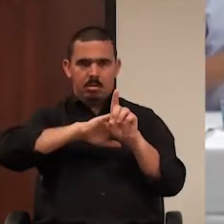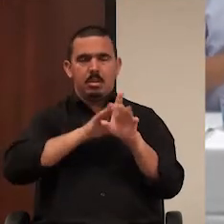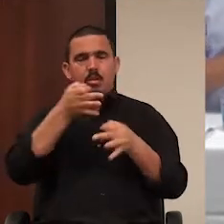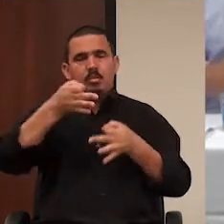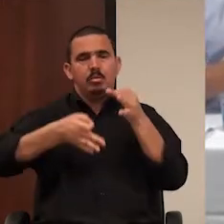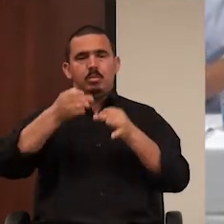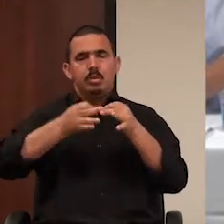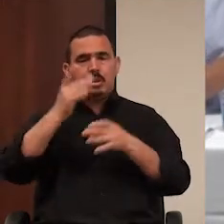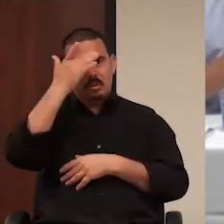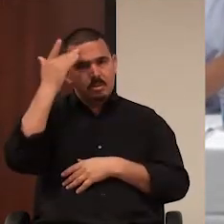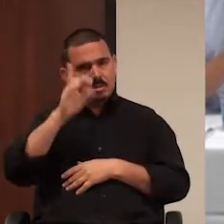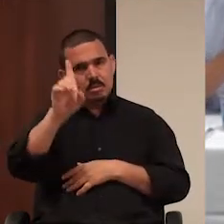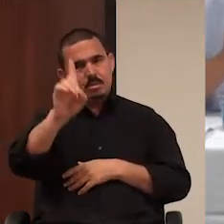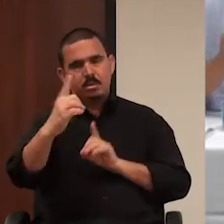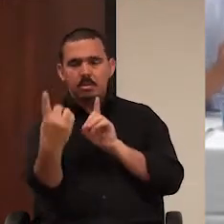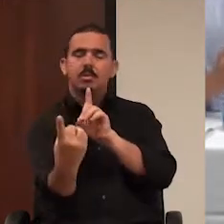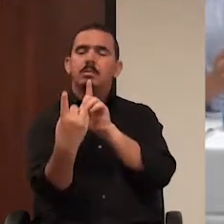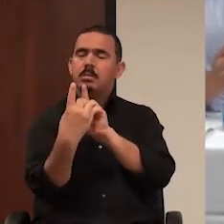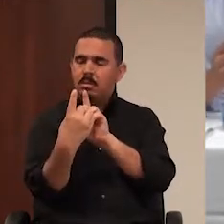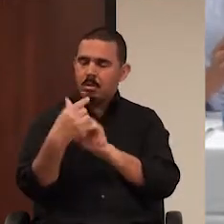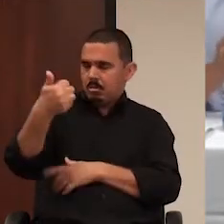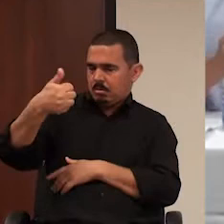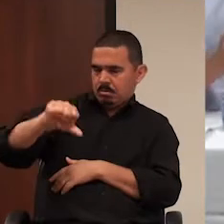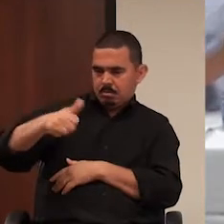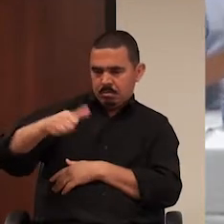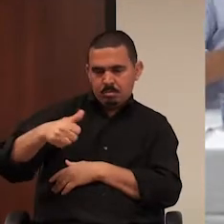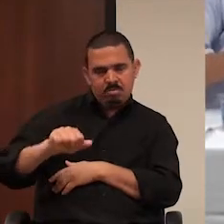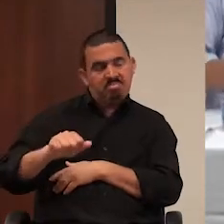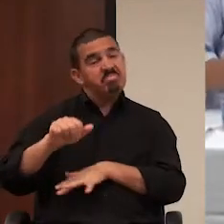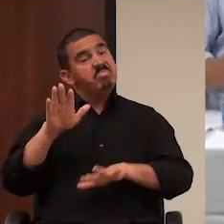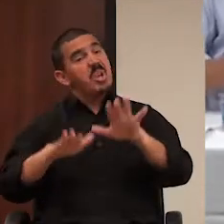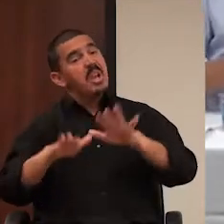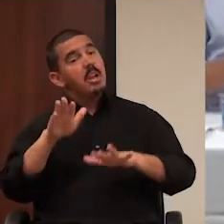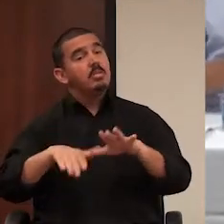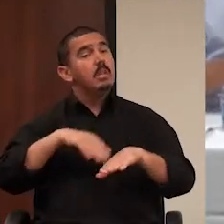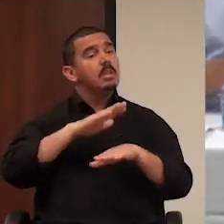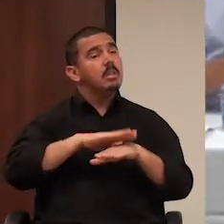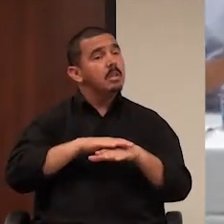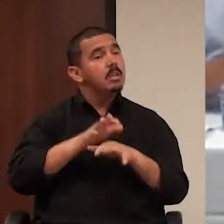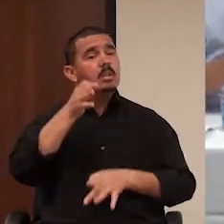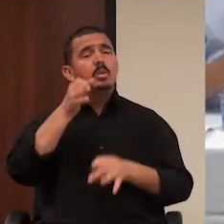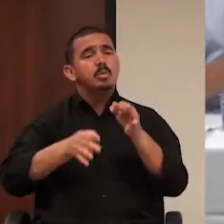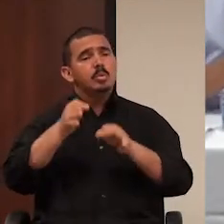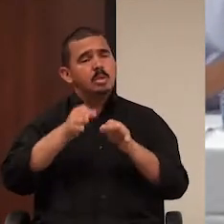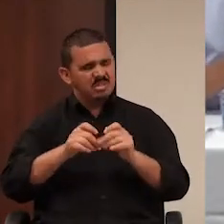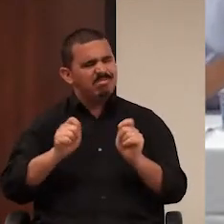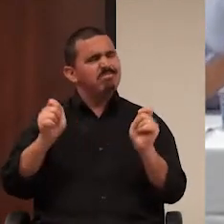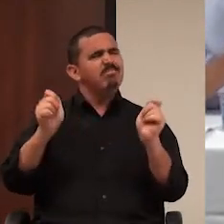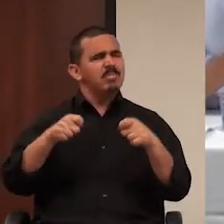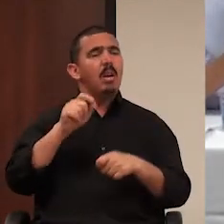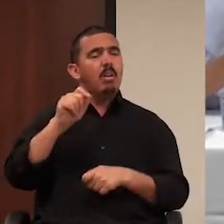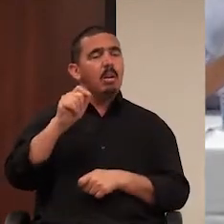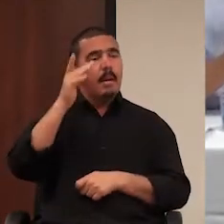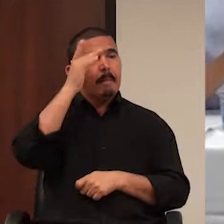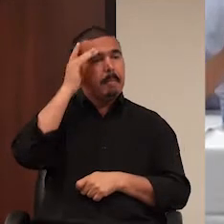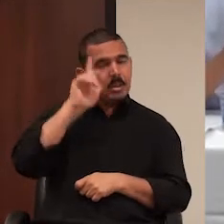E diz o Código, olha, o juiz pode significa, se quiser, ser assistido por um